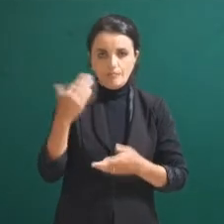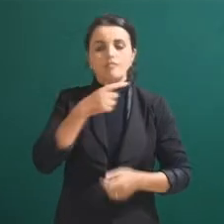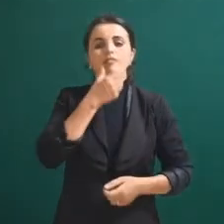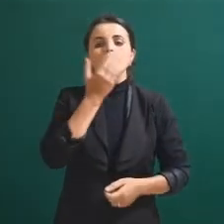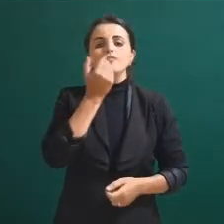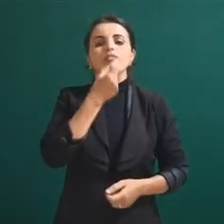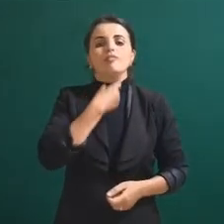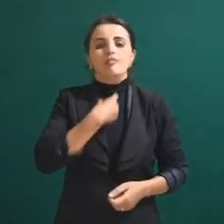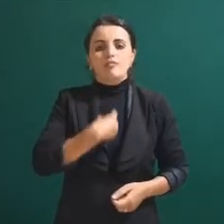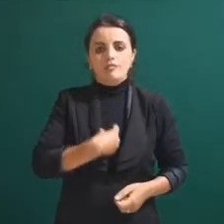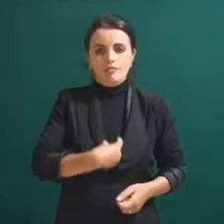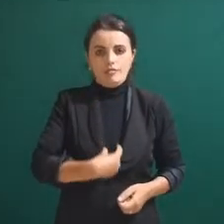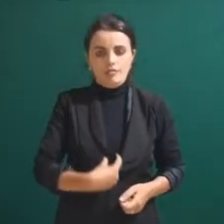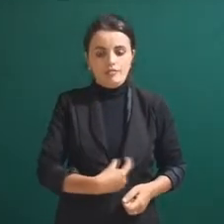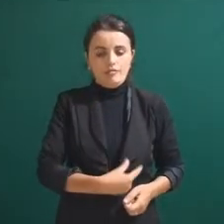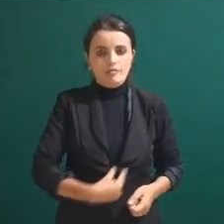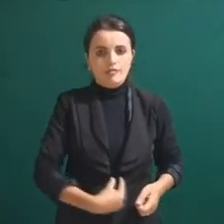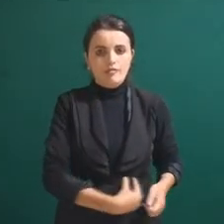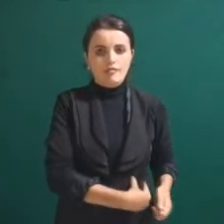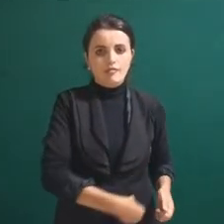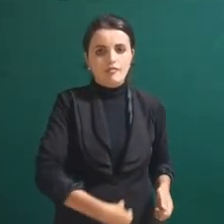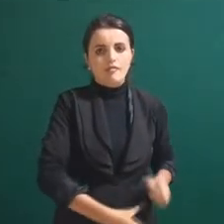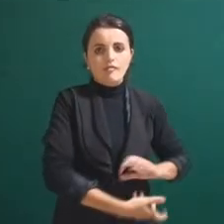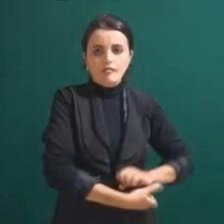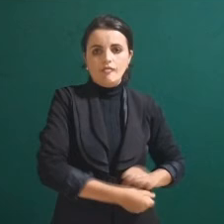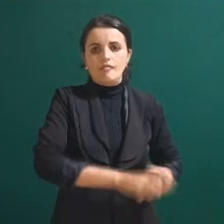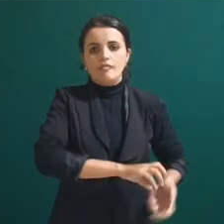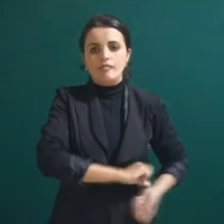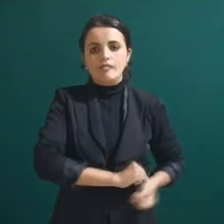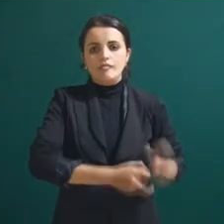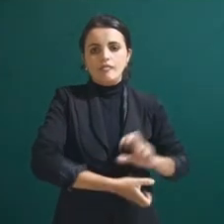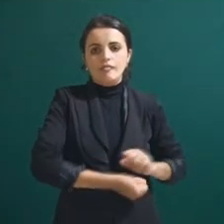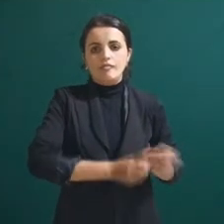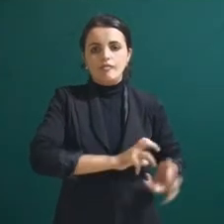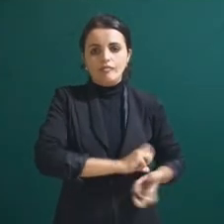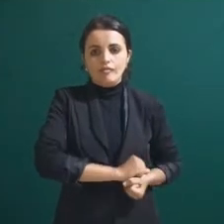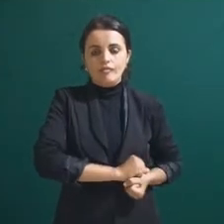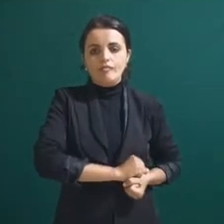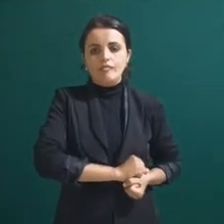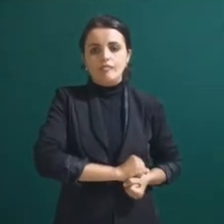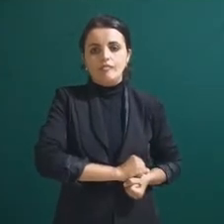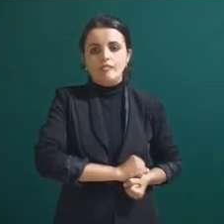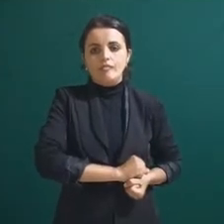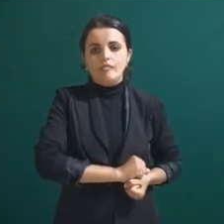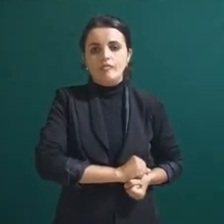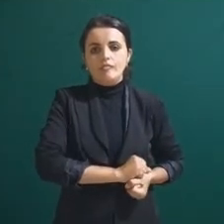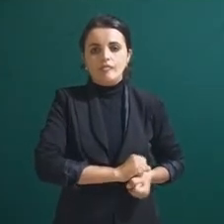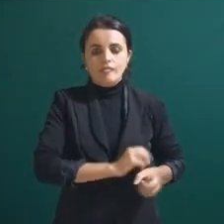lá naquela imagem anterior. Então, quando o alimento ele passa por todo esse intestino aqui, o intestino delgado, que ocorre a